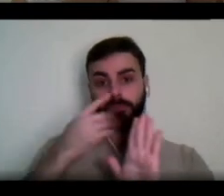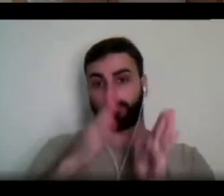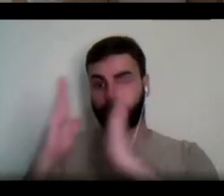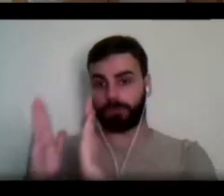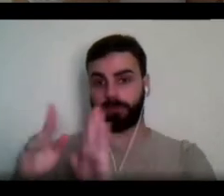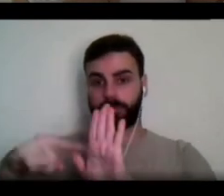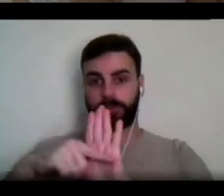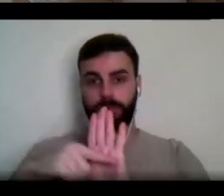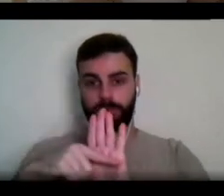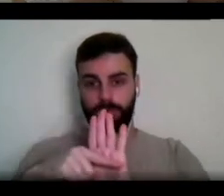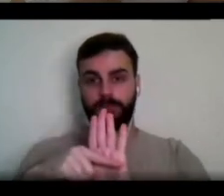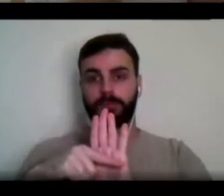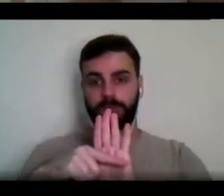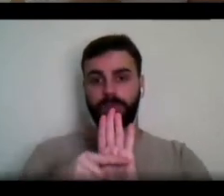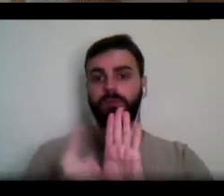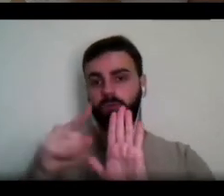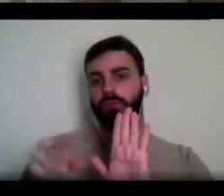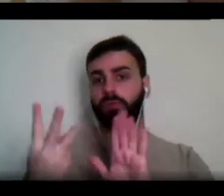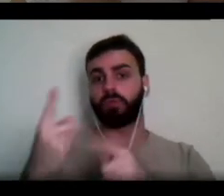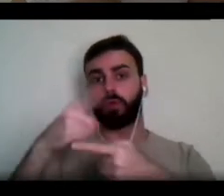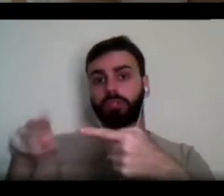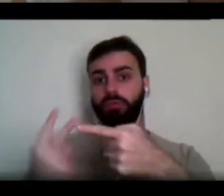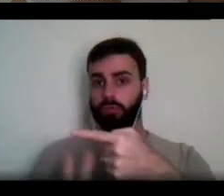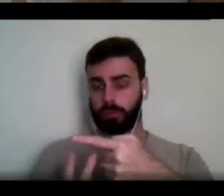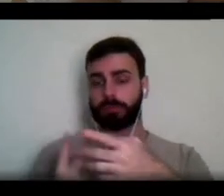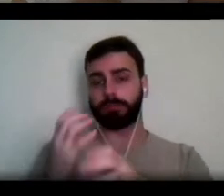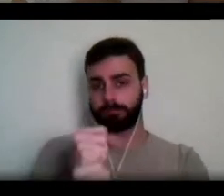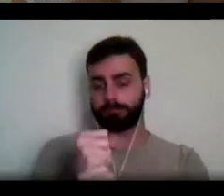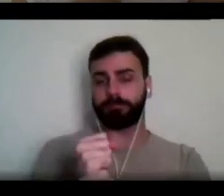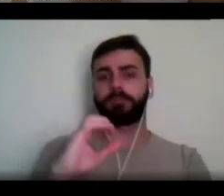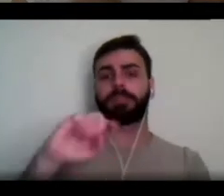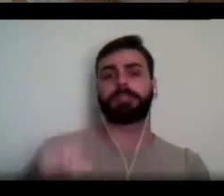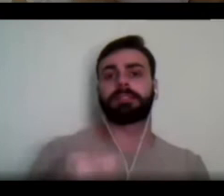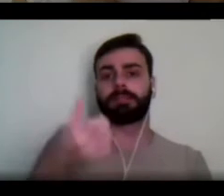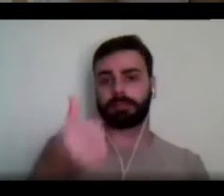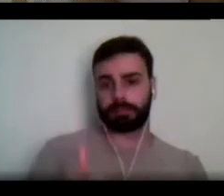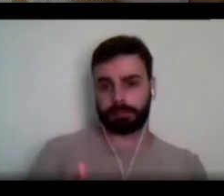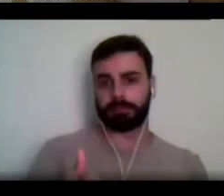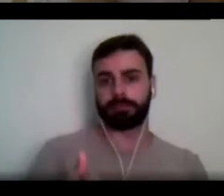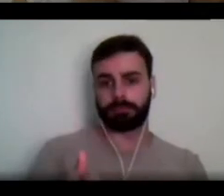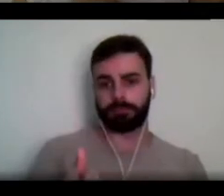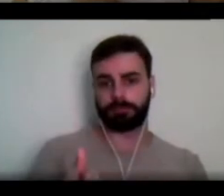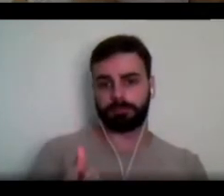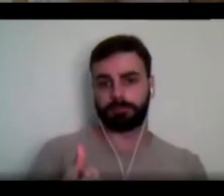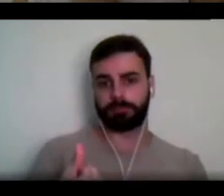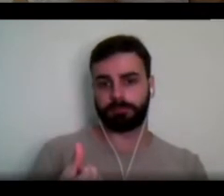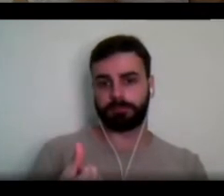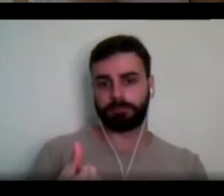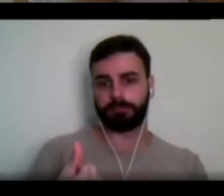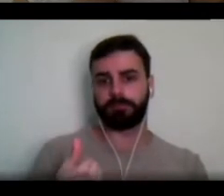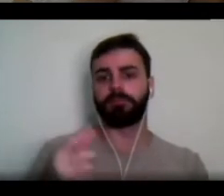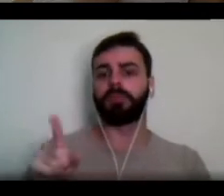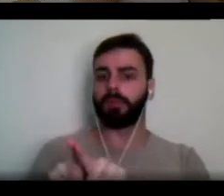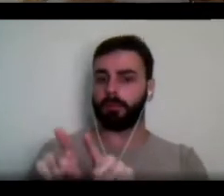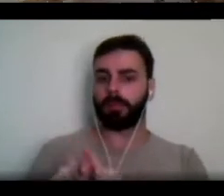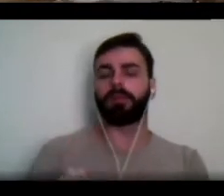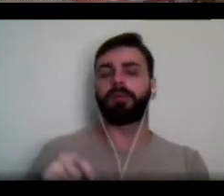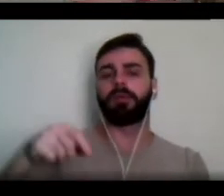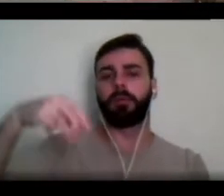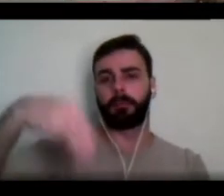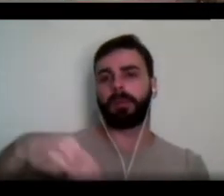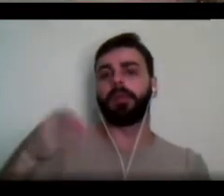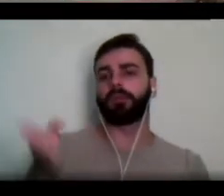1,2 dividido por 2 dá 0,6. Isso aqui dá, tudo está em metros por segundo. Então,